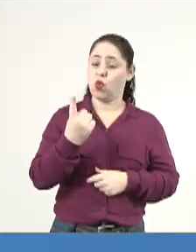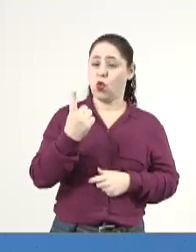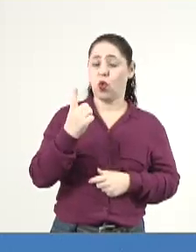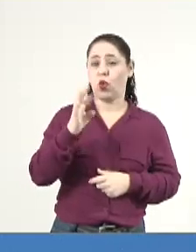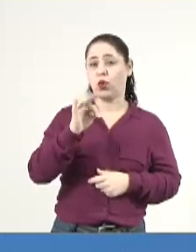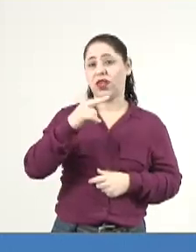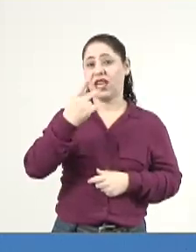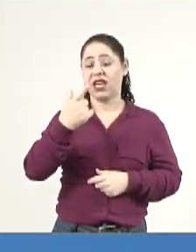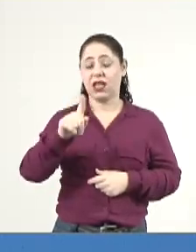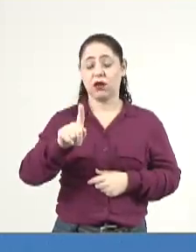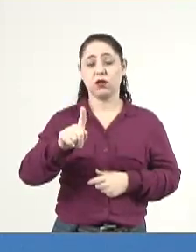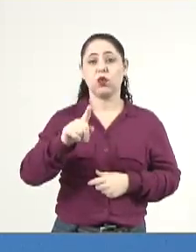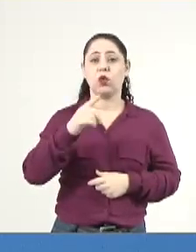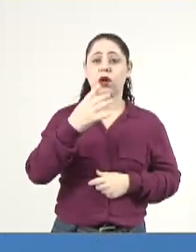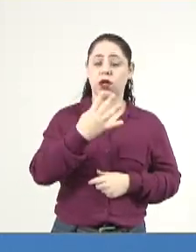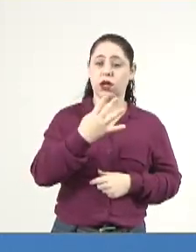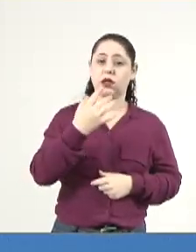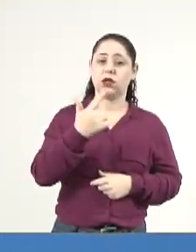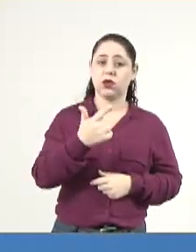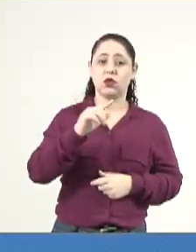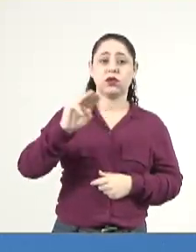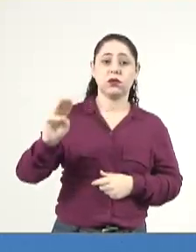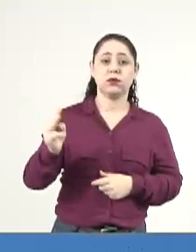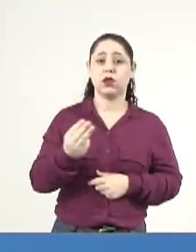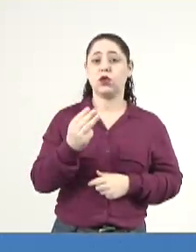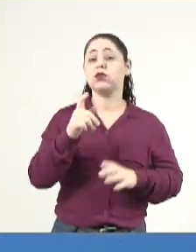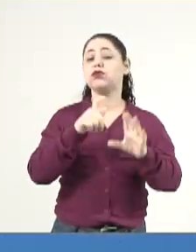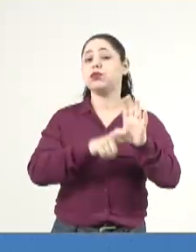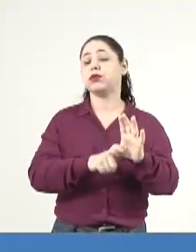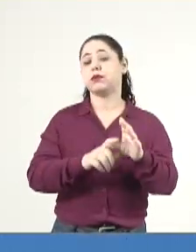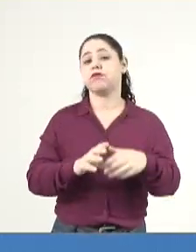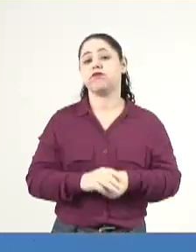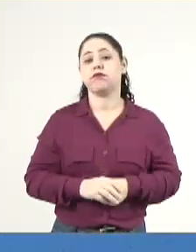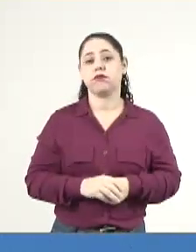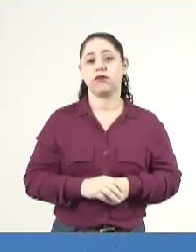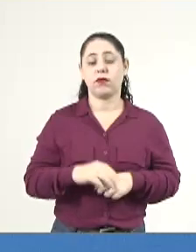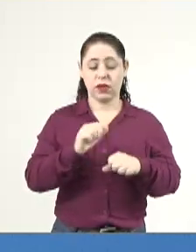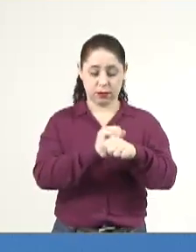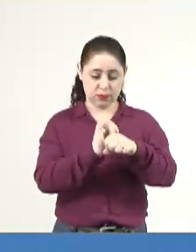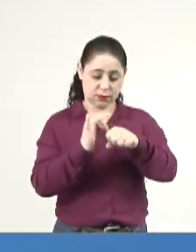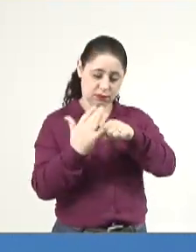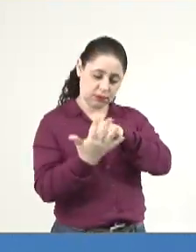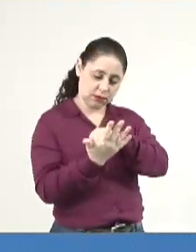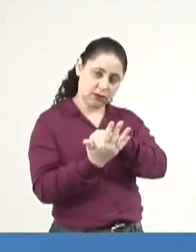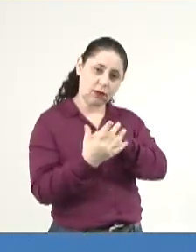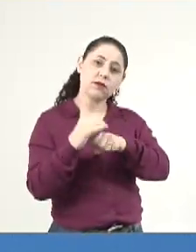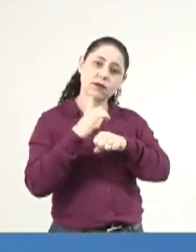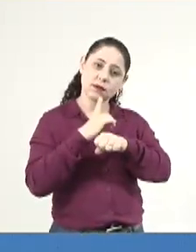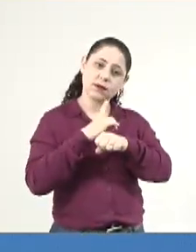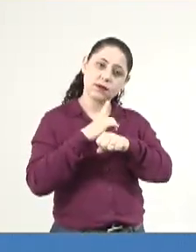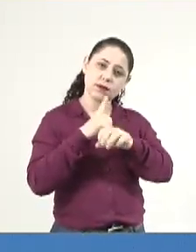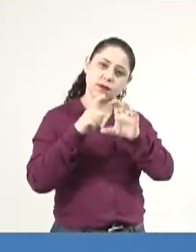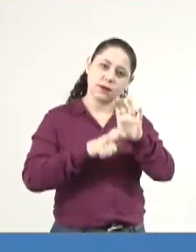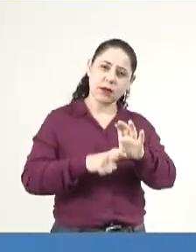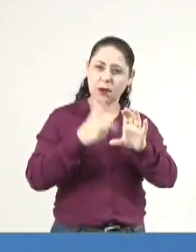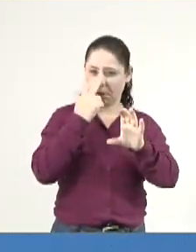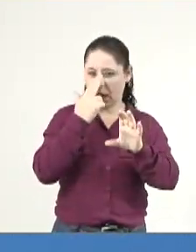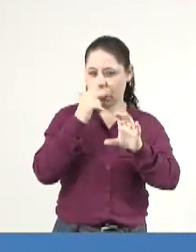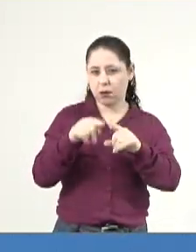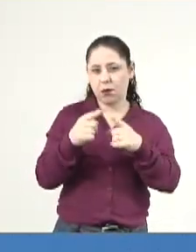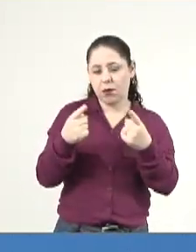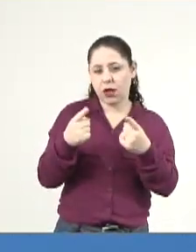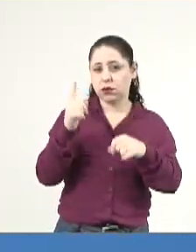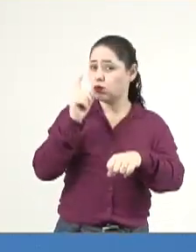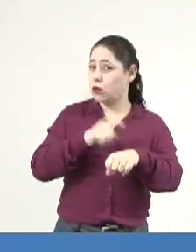e 42 bilhões de déficit nominal. Qual que foi o paralelo disso? Na pandemia. Na pandemia, nós tivemos um déficit parecido, mas